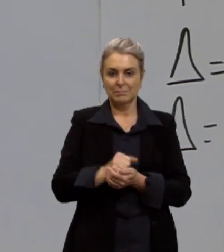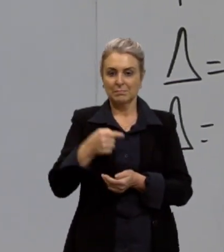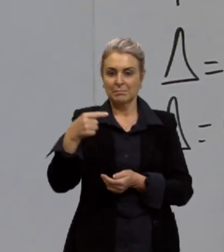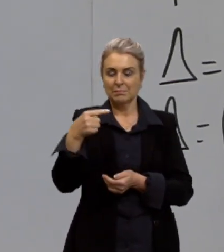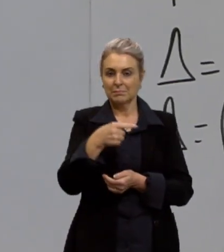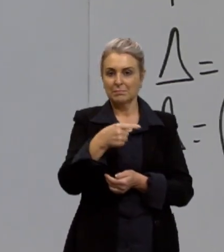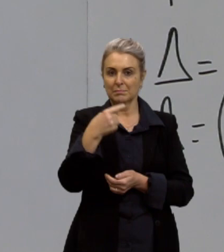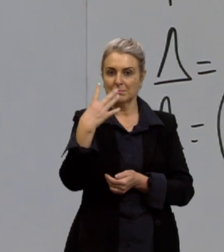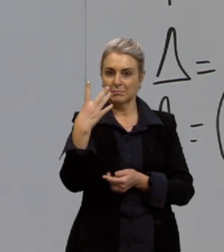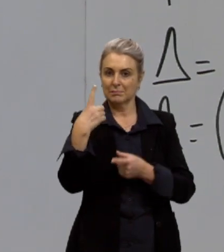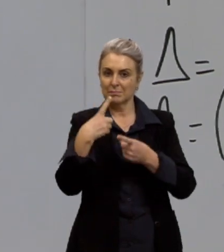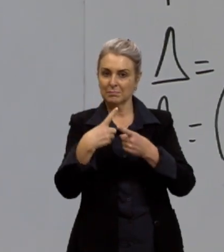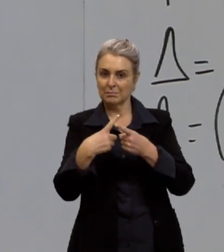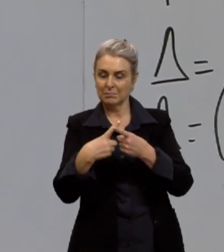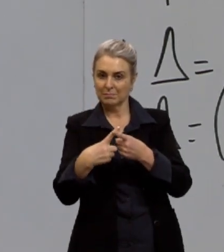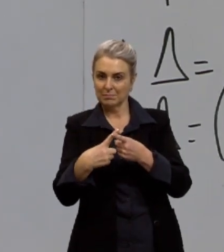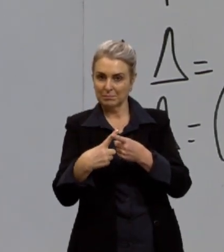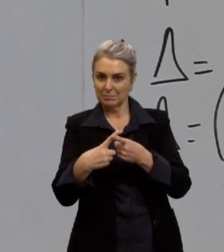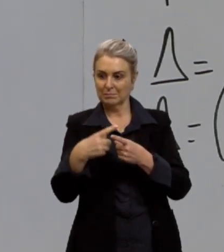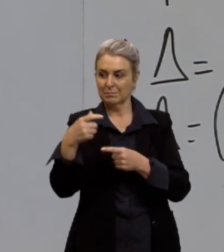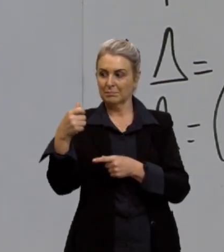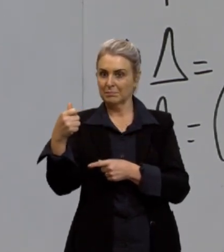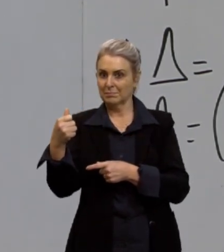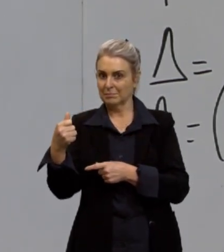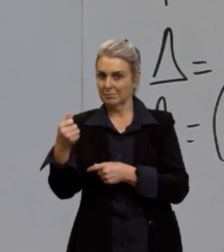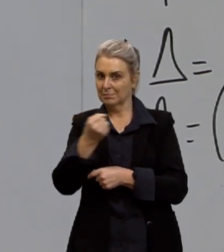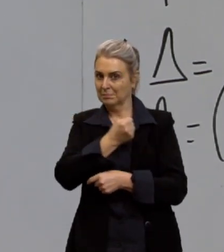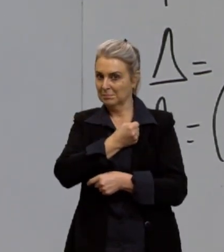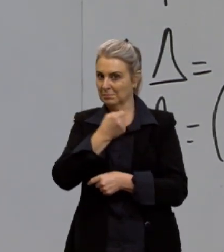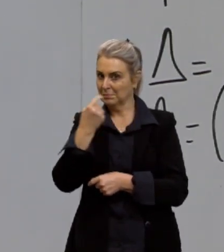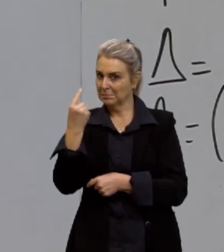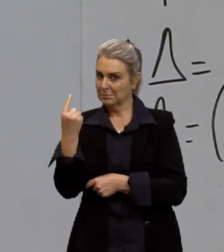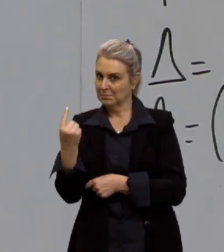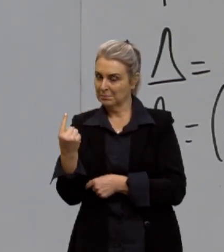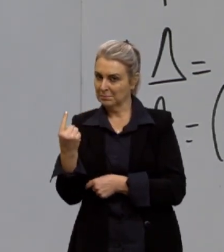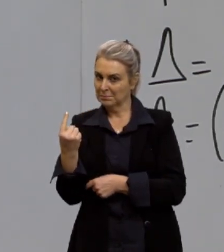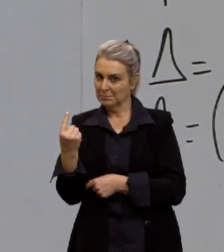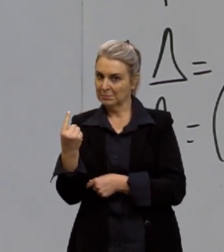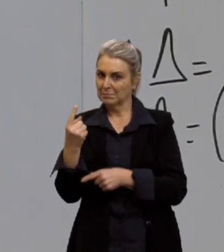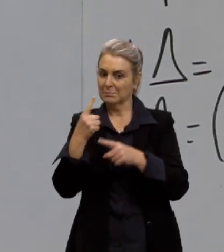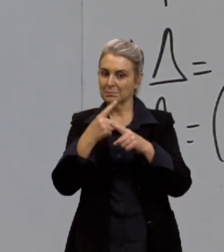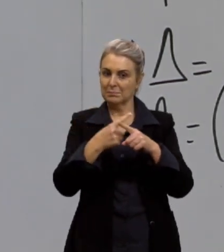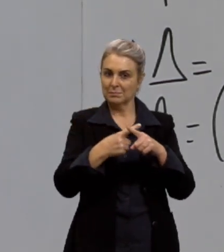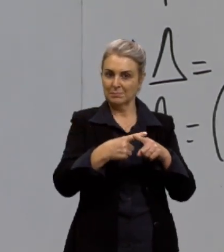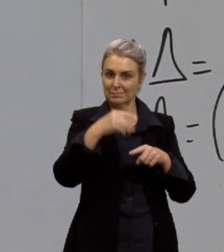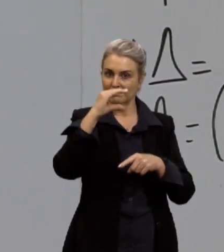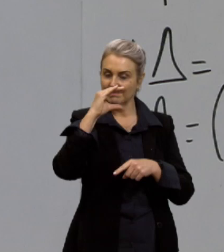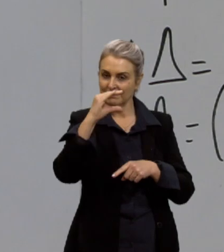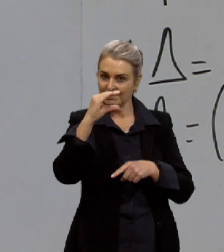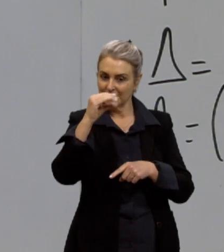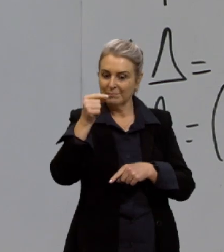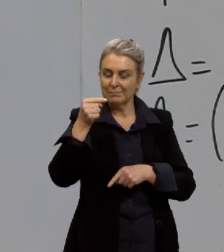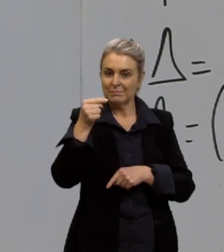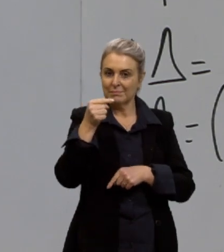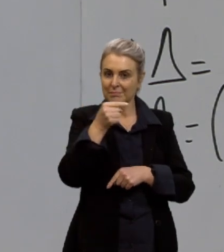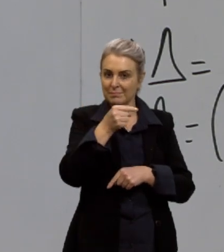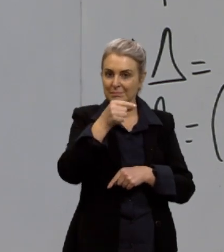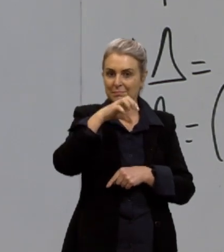menos 4 vezes o termo A, que é 1, vezes o termo C, que é